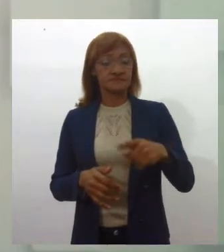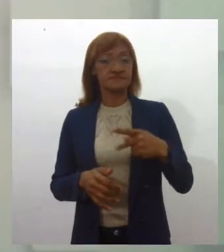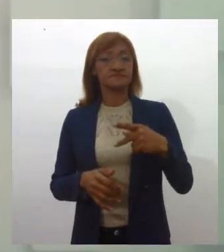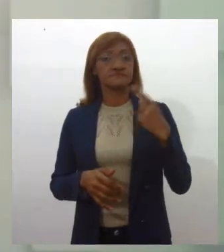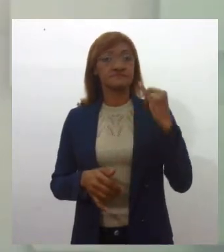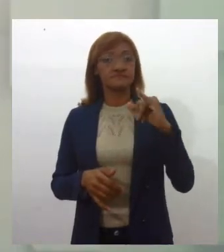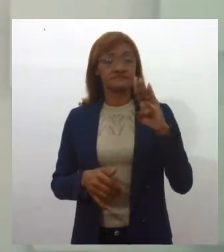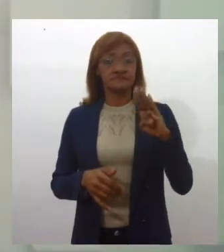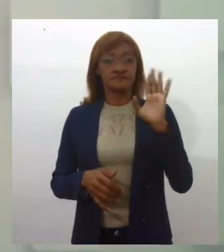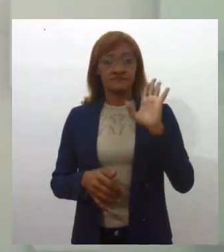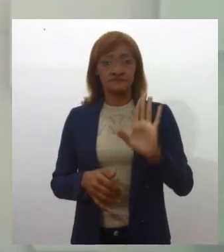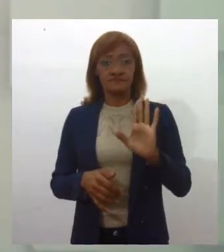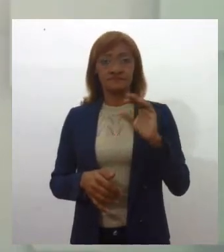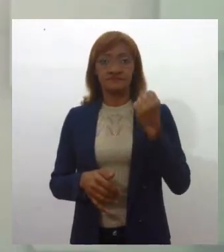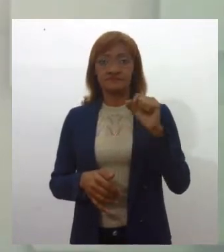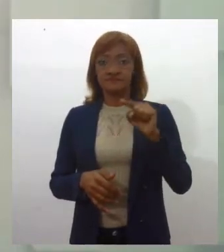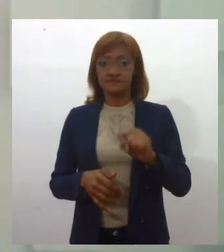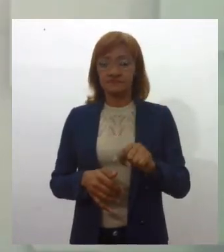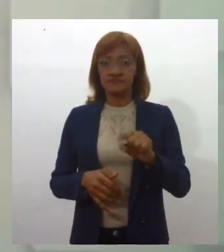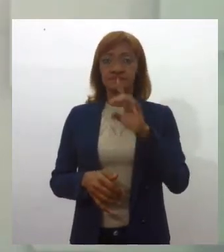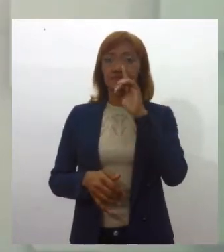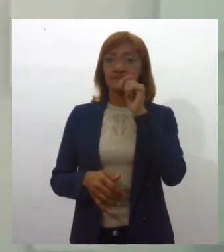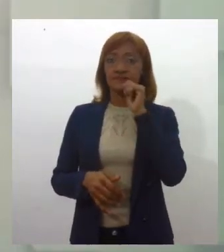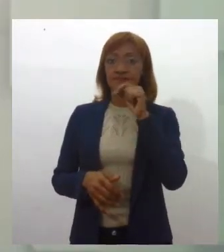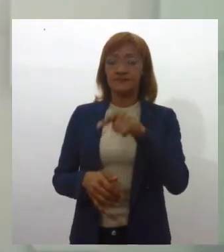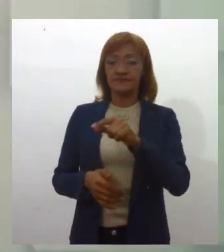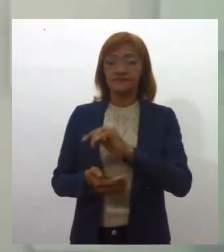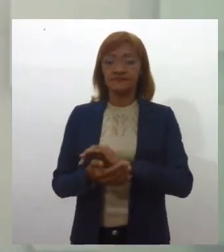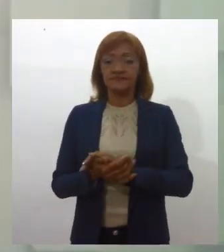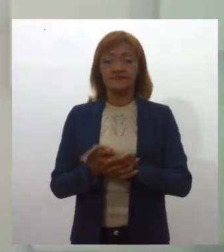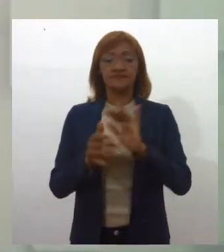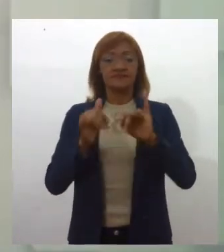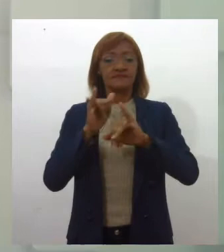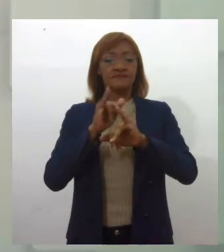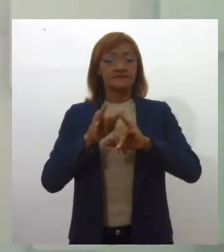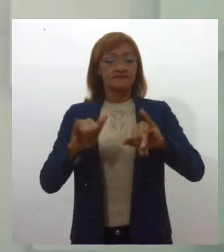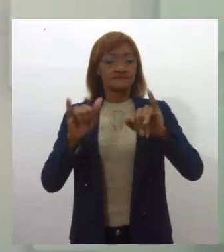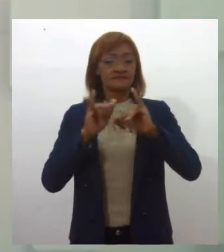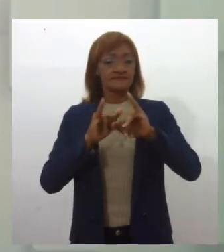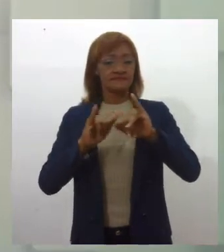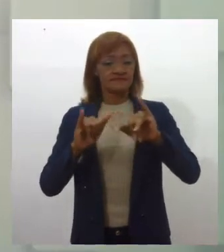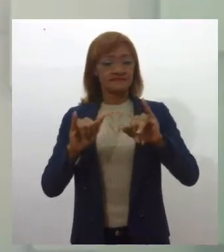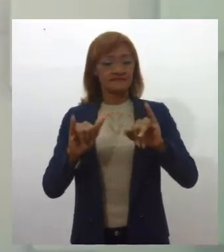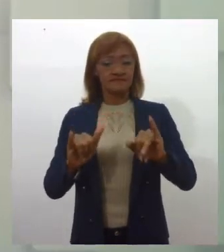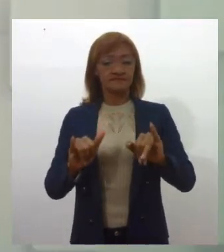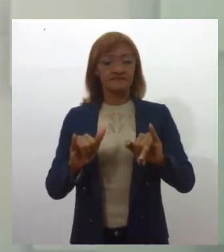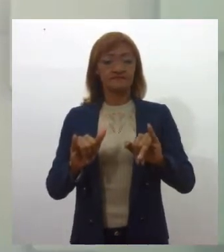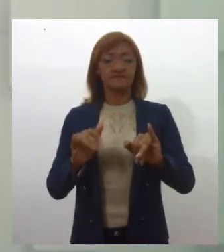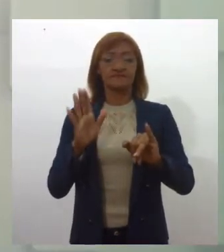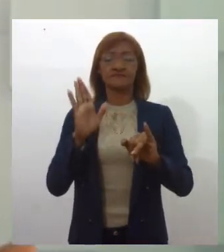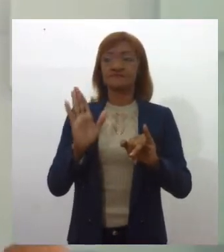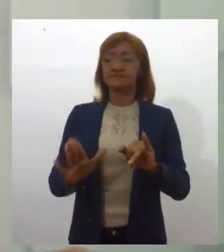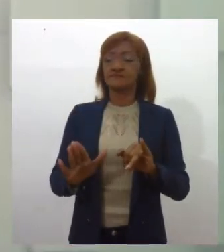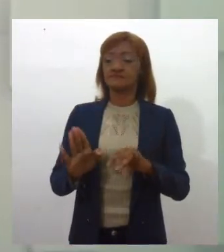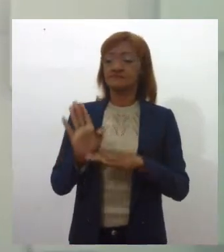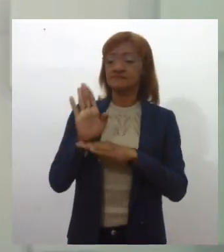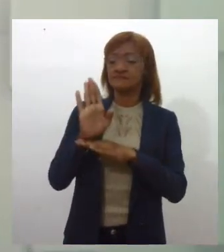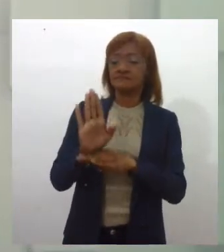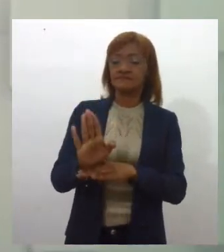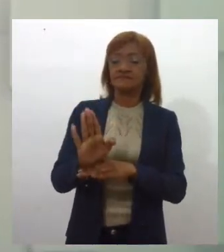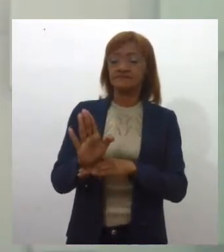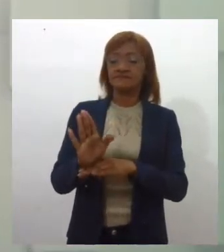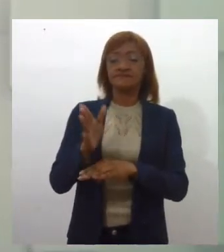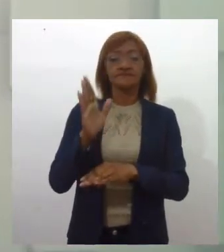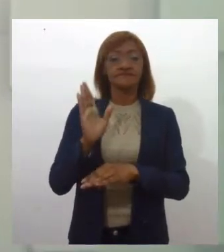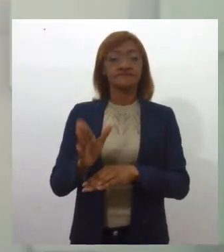é feito aqui em Aracaju, né? Então, essas informações juntas num compilado ajudam a buscar